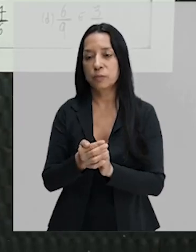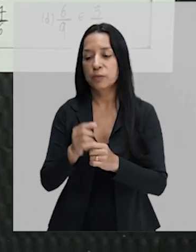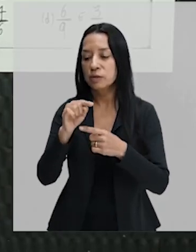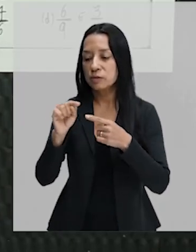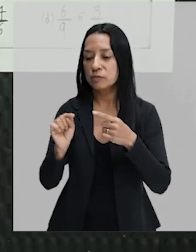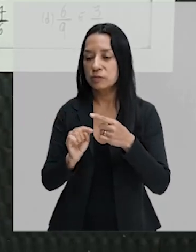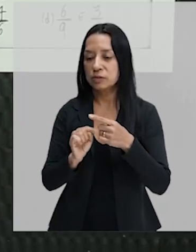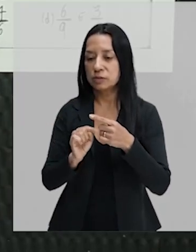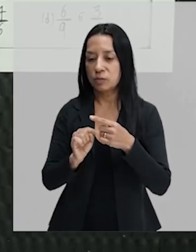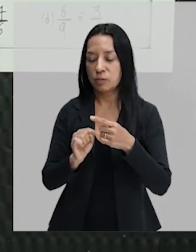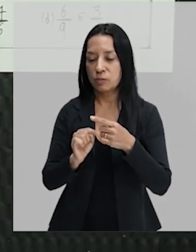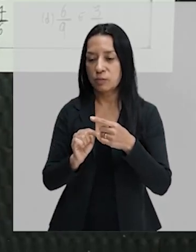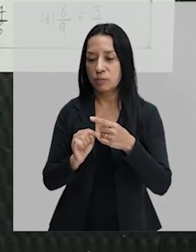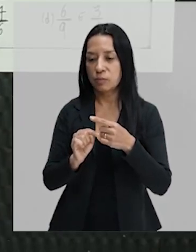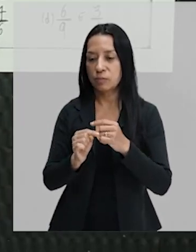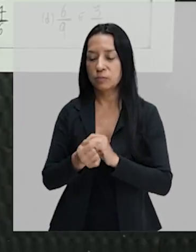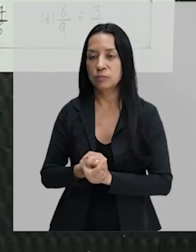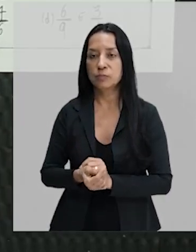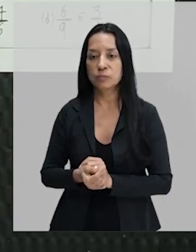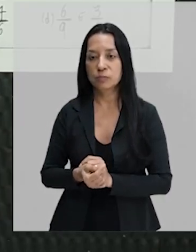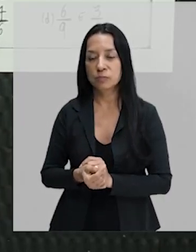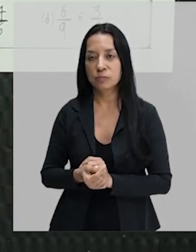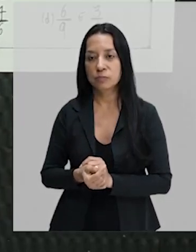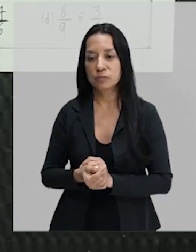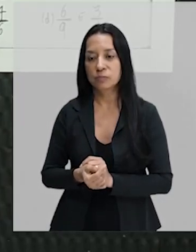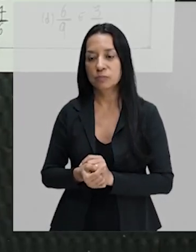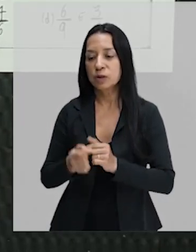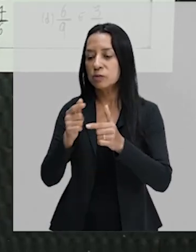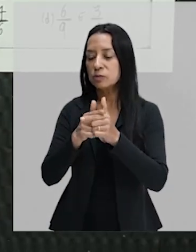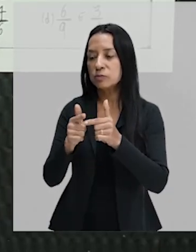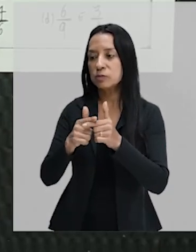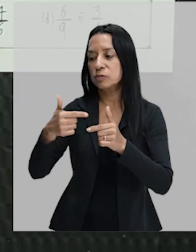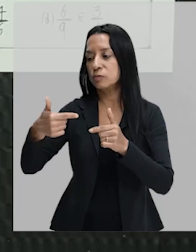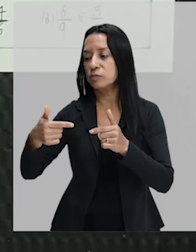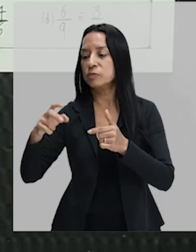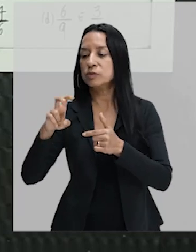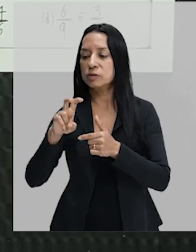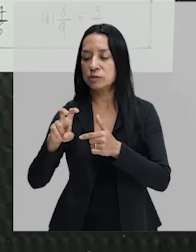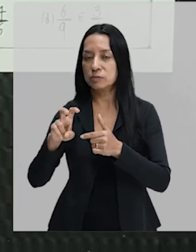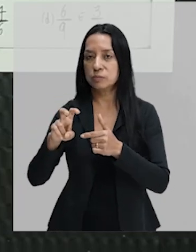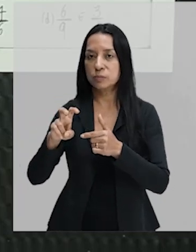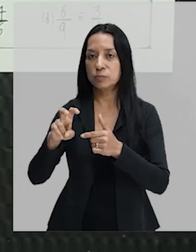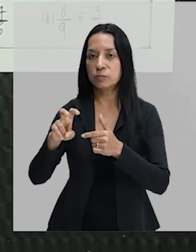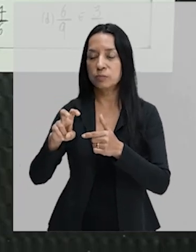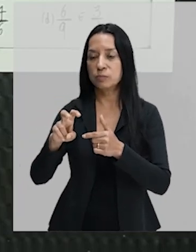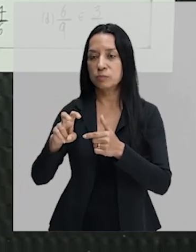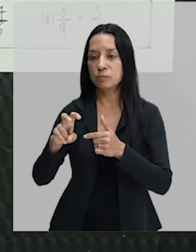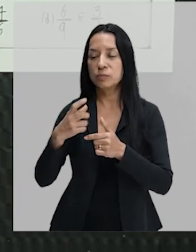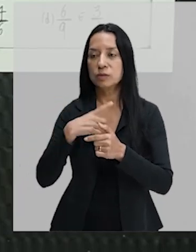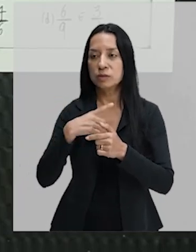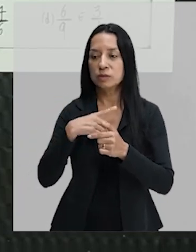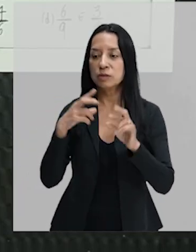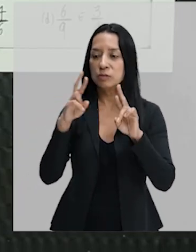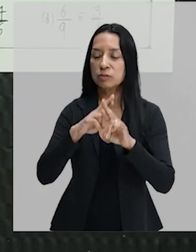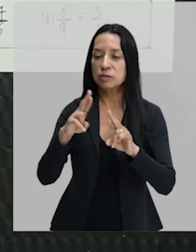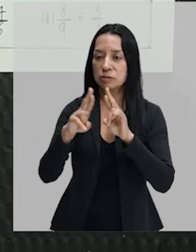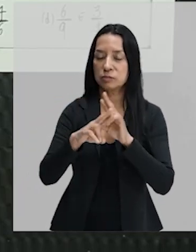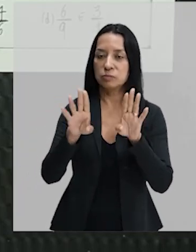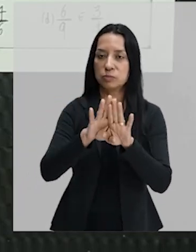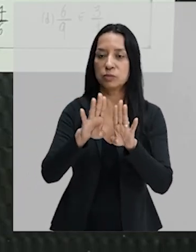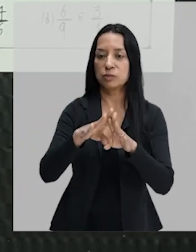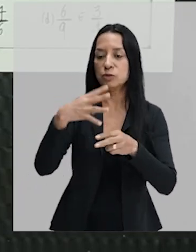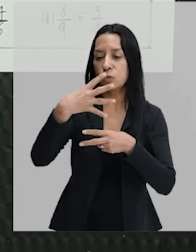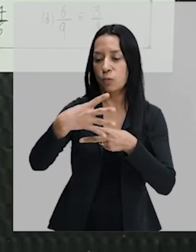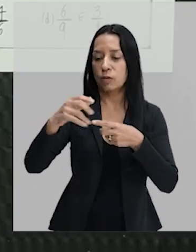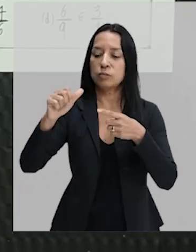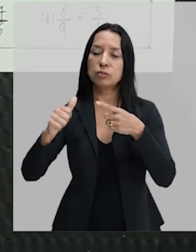uma razão ela é uma fração. Você divide aqui por 25, né? E você vai ter uma relação também de 4